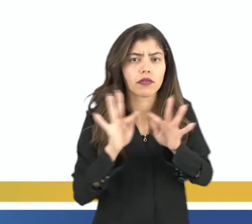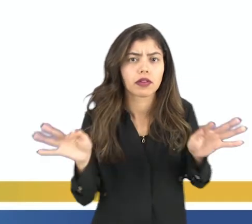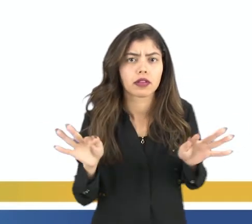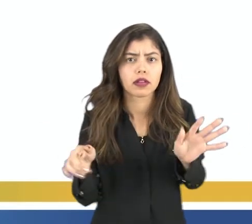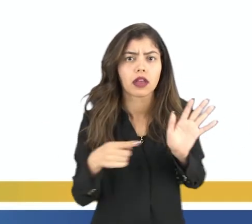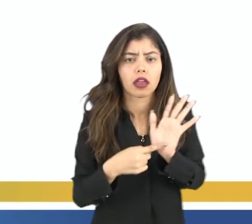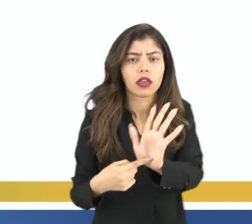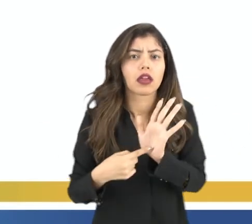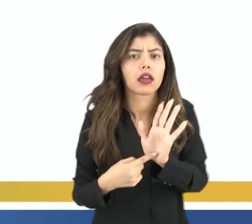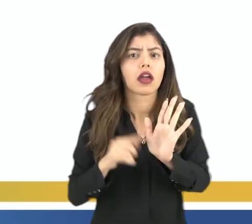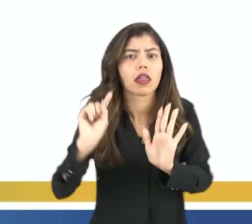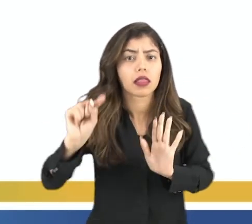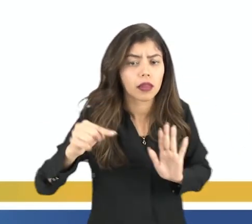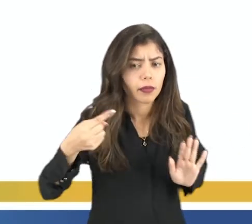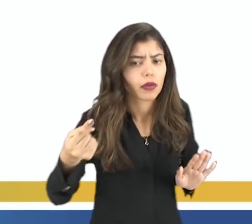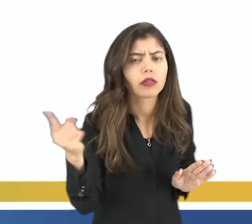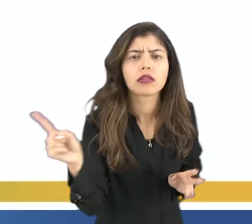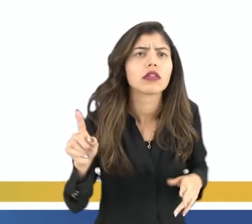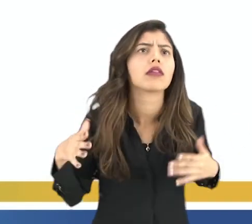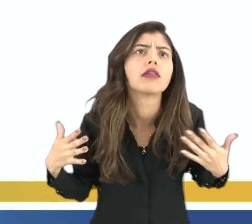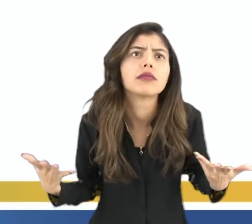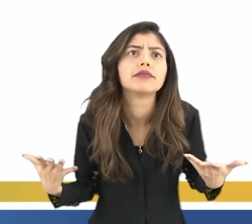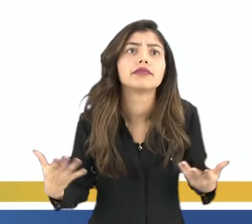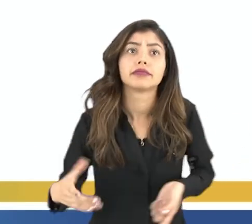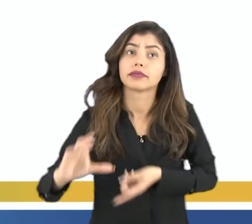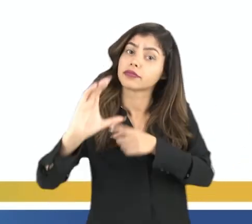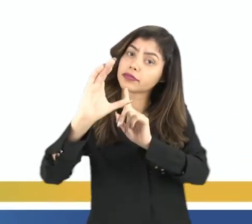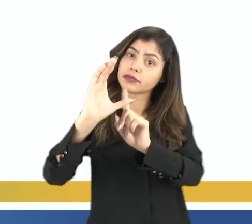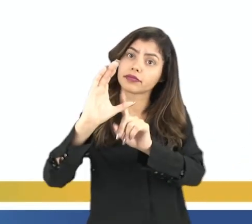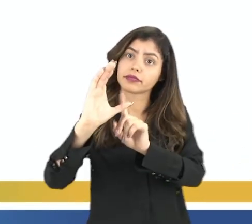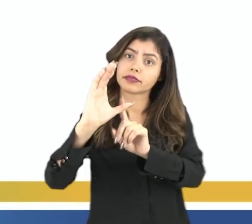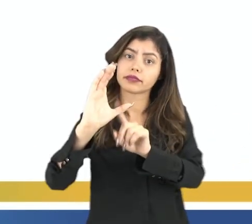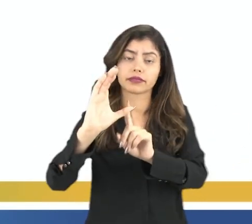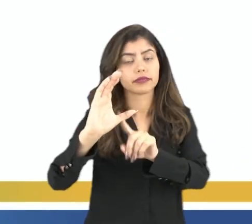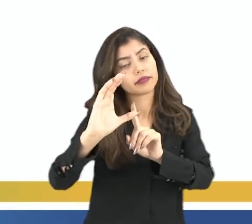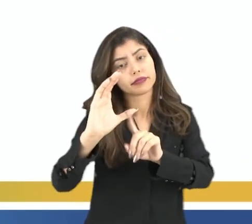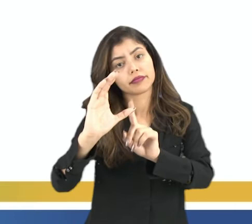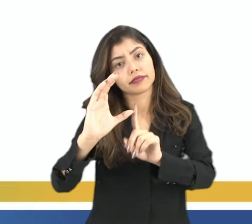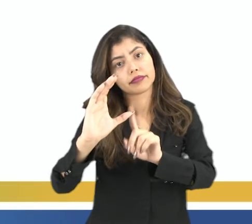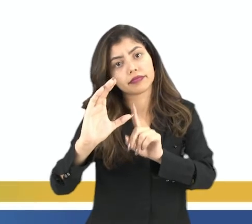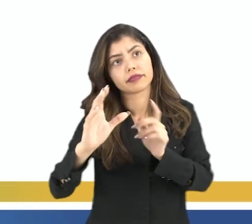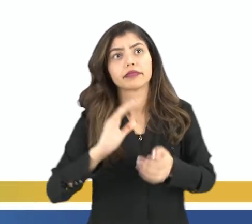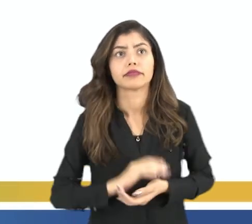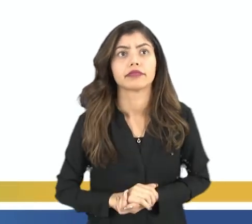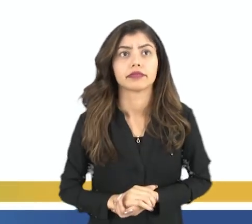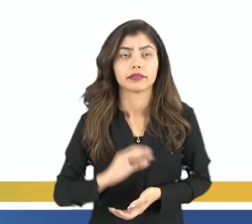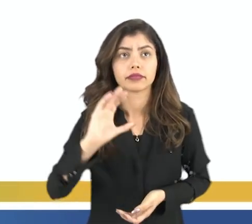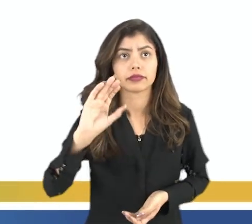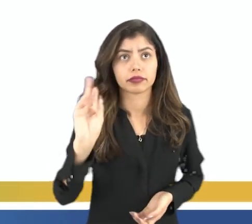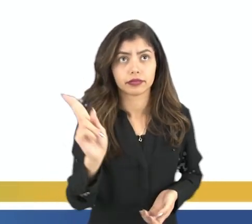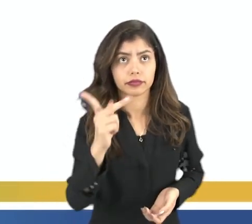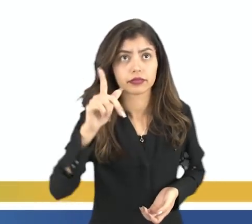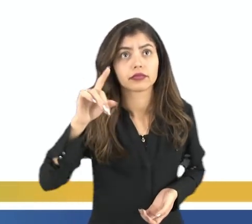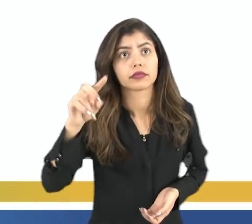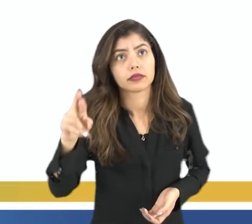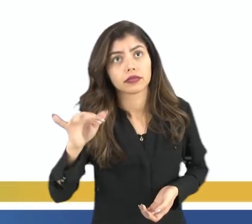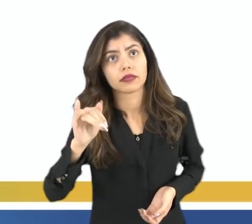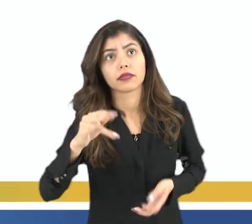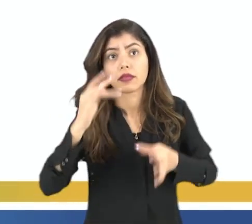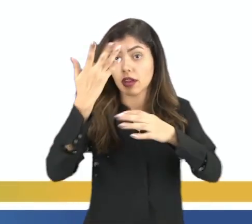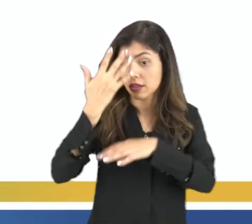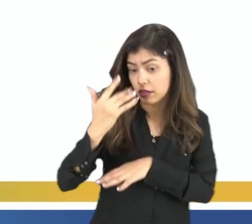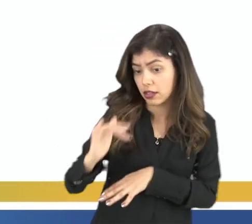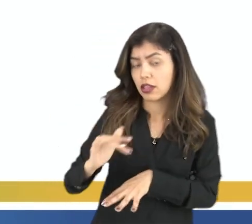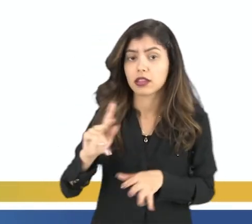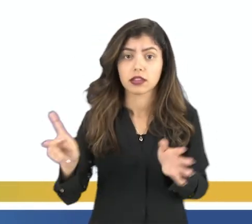está depois do verbo? É isso aí. É a letra C. The children themselves, as